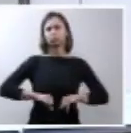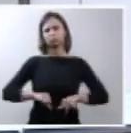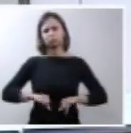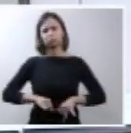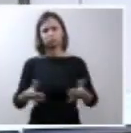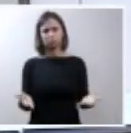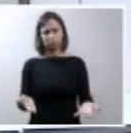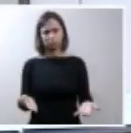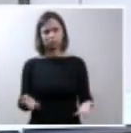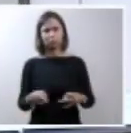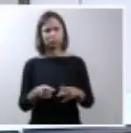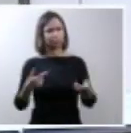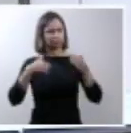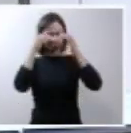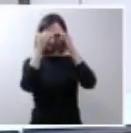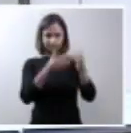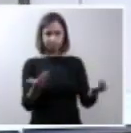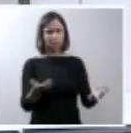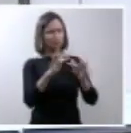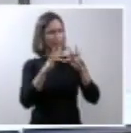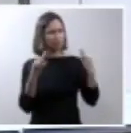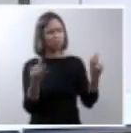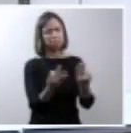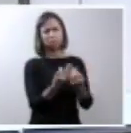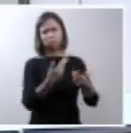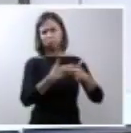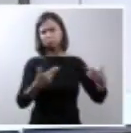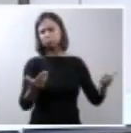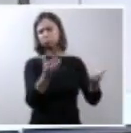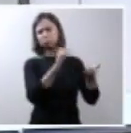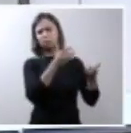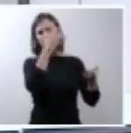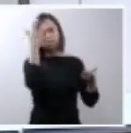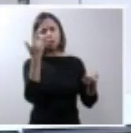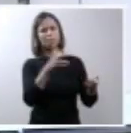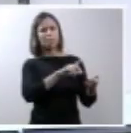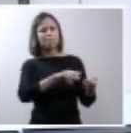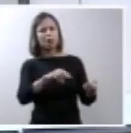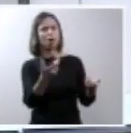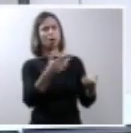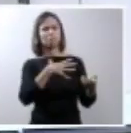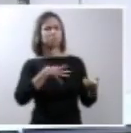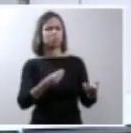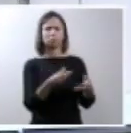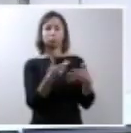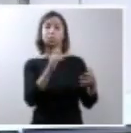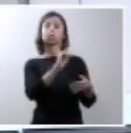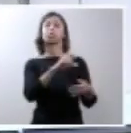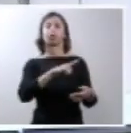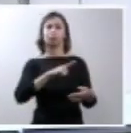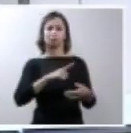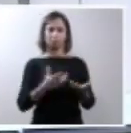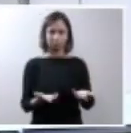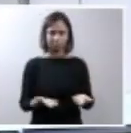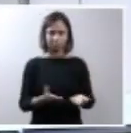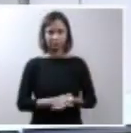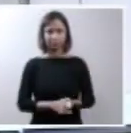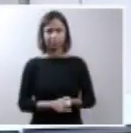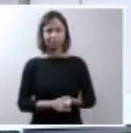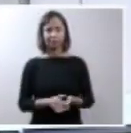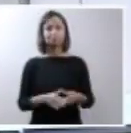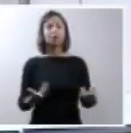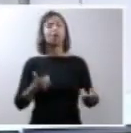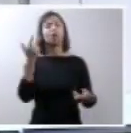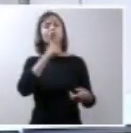seus familiares a seu marido ou companheiro aos outros filhos se ela os tiver as